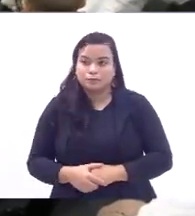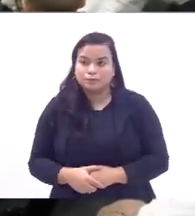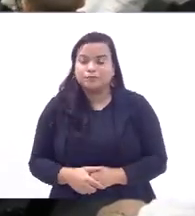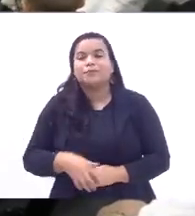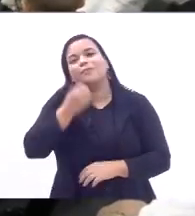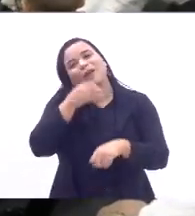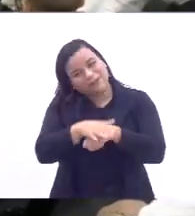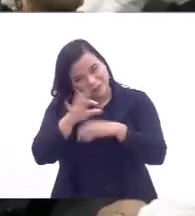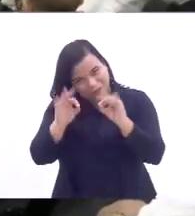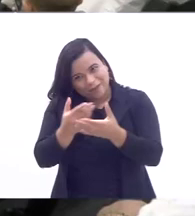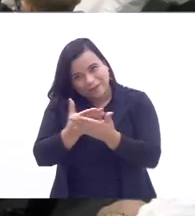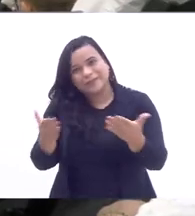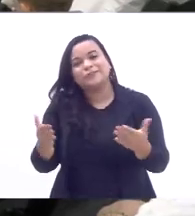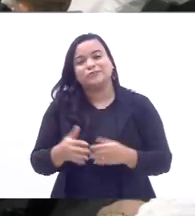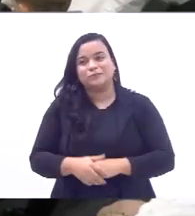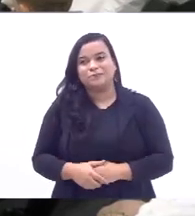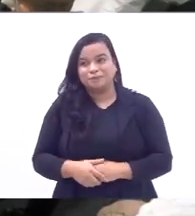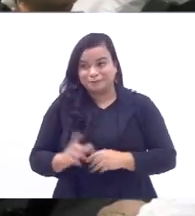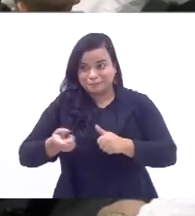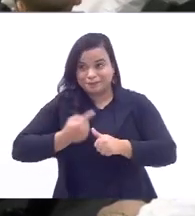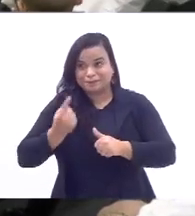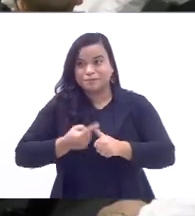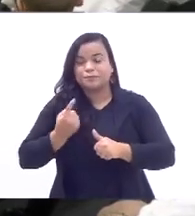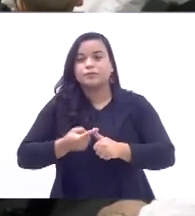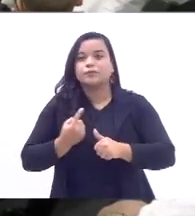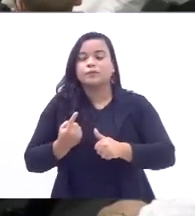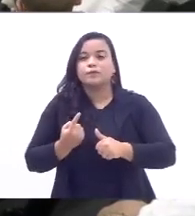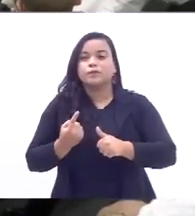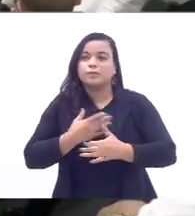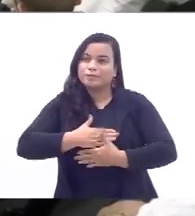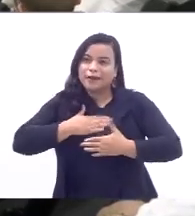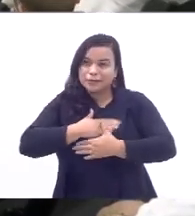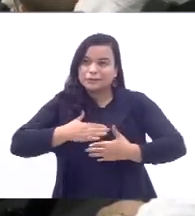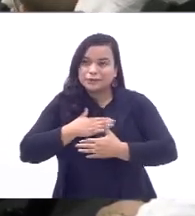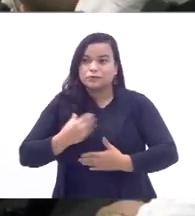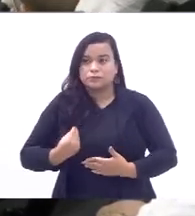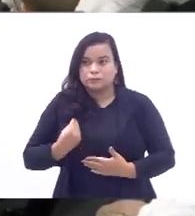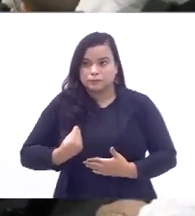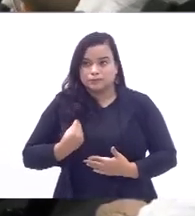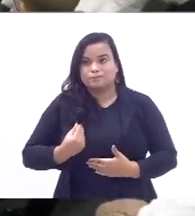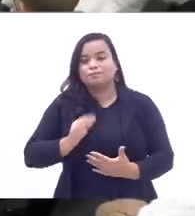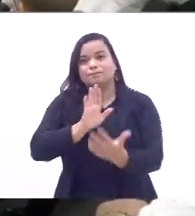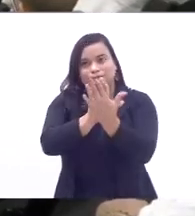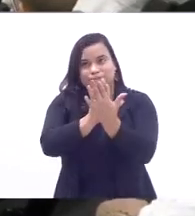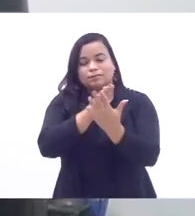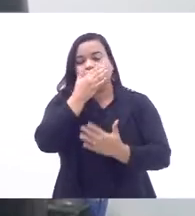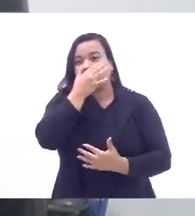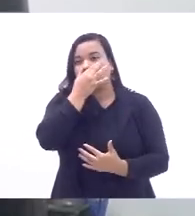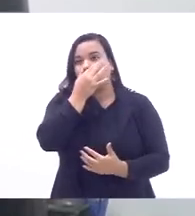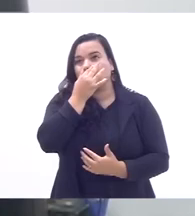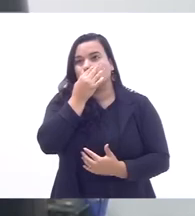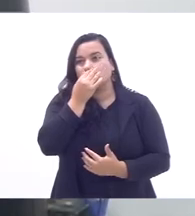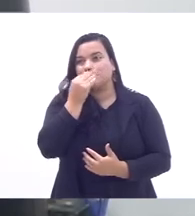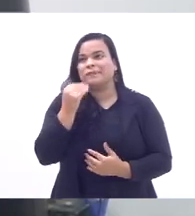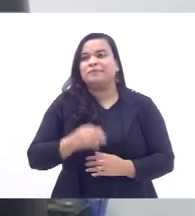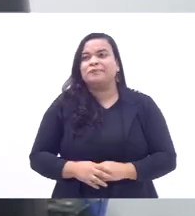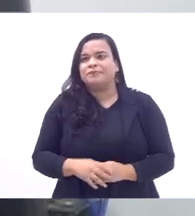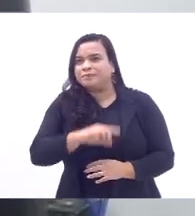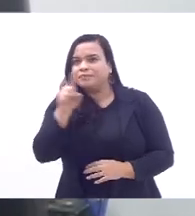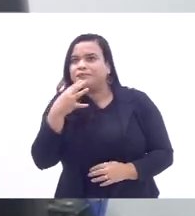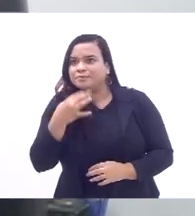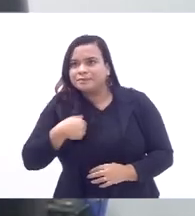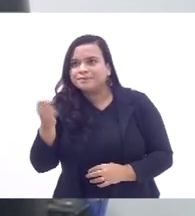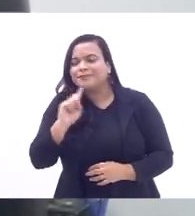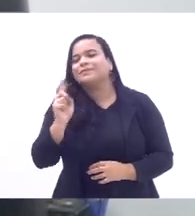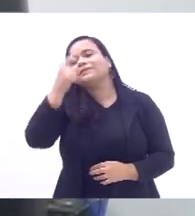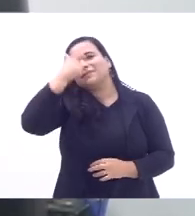Boa noite a todos. Antes de mais nada, é um grande prazer estar diante de vocês. Para quem não me conhece, eu sou o